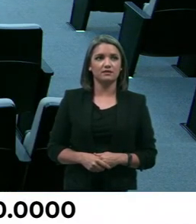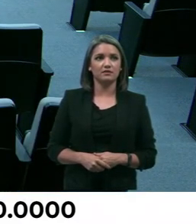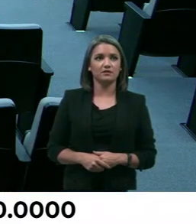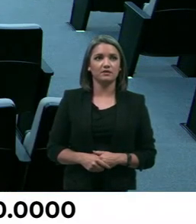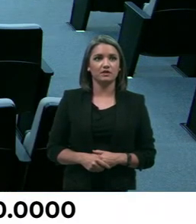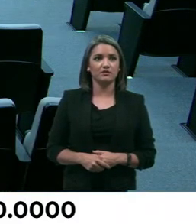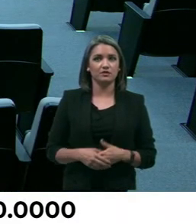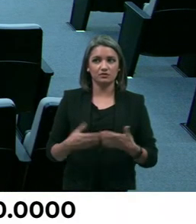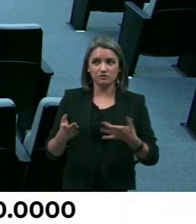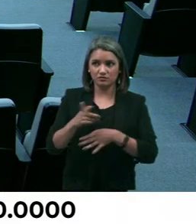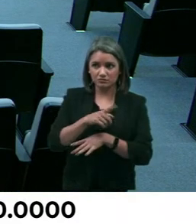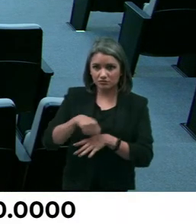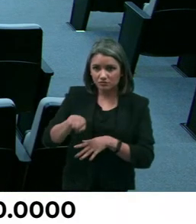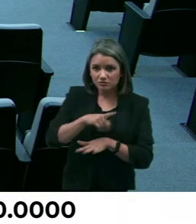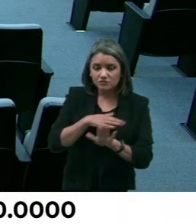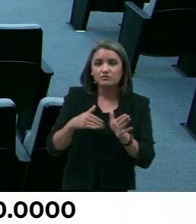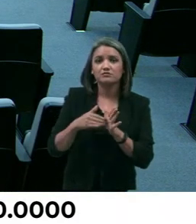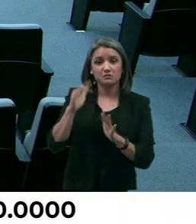Todos de acordo?